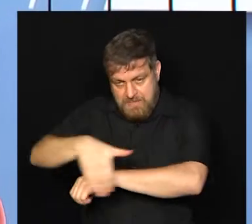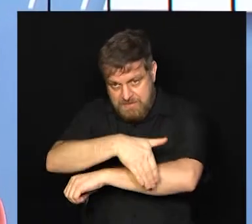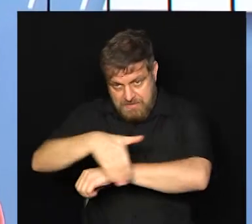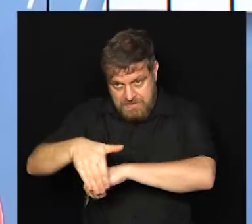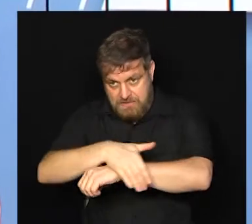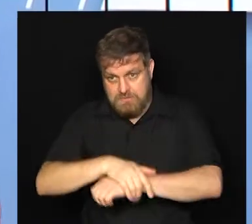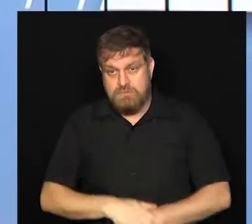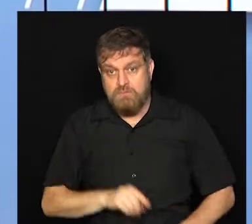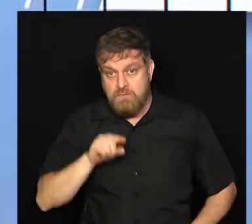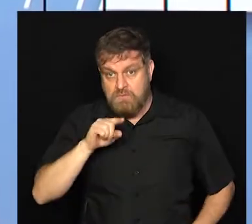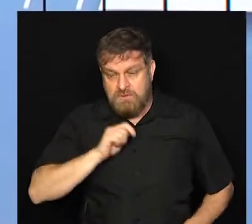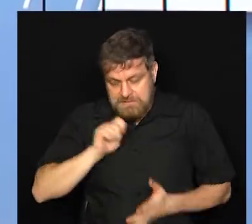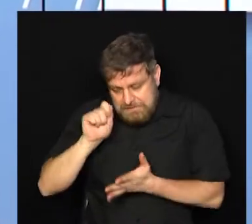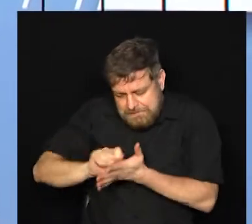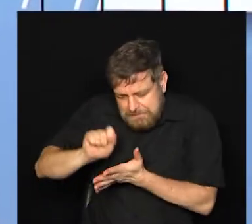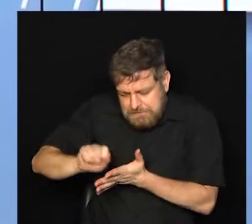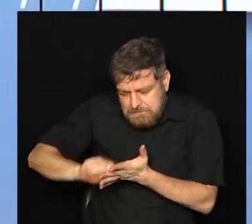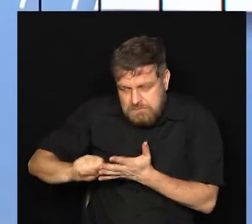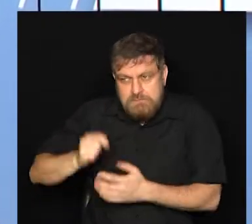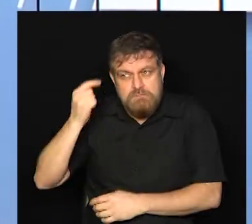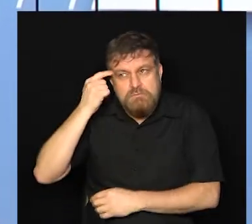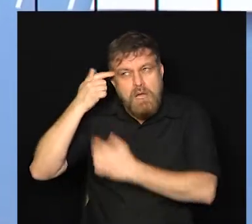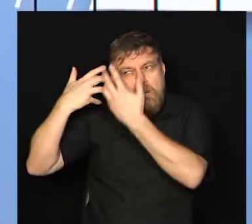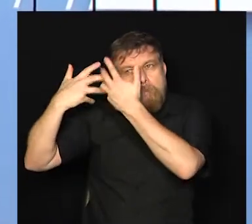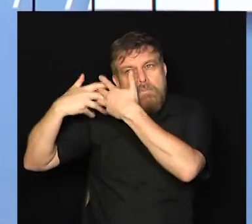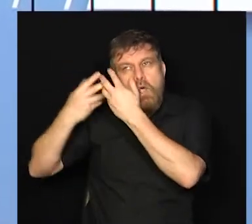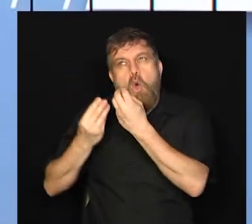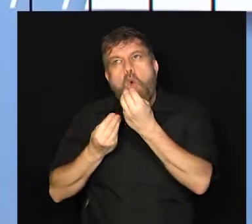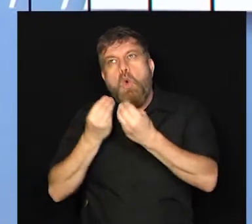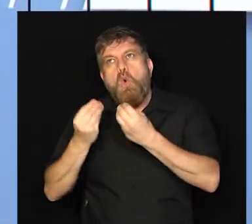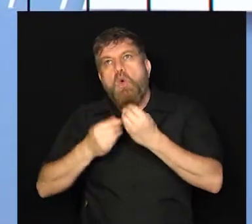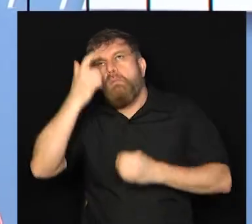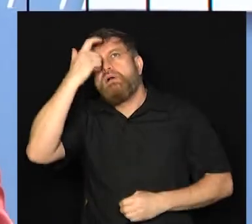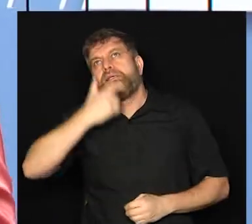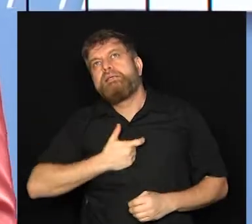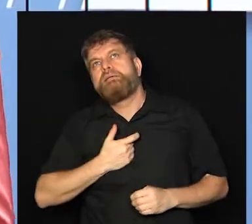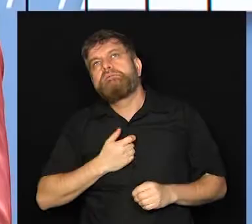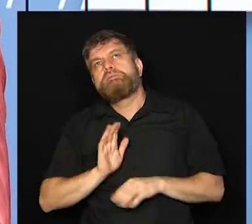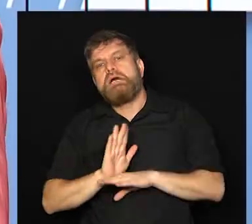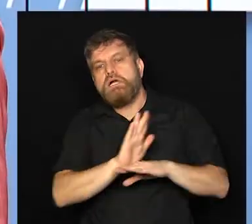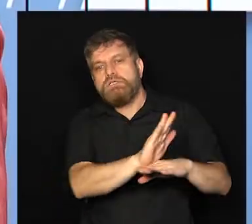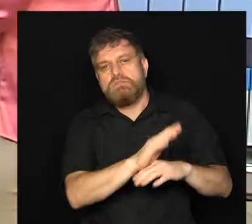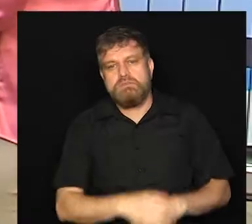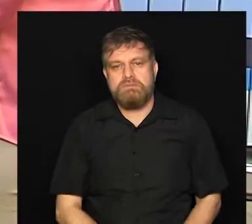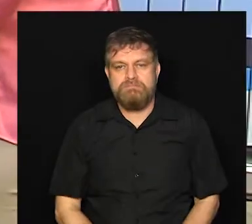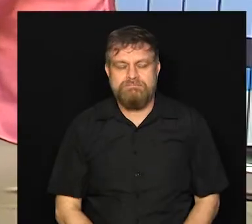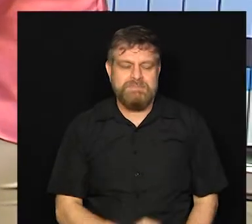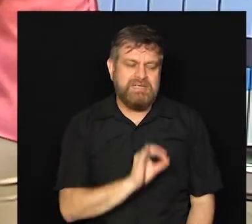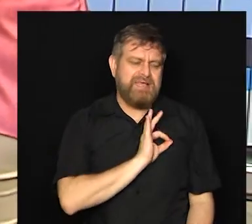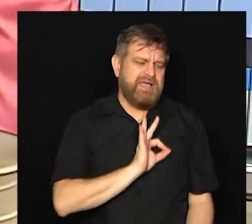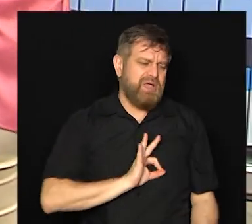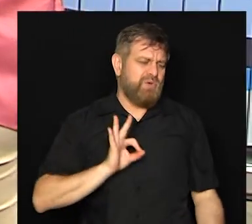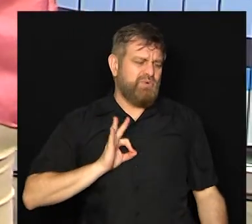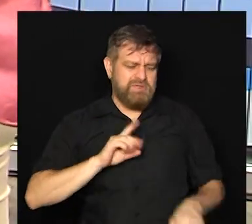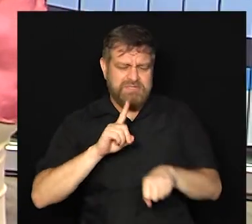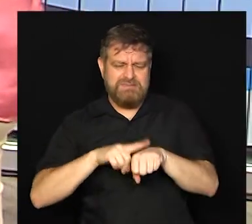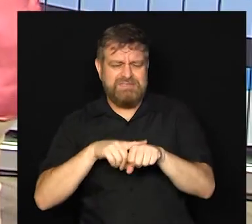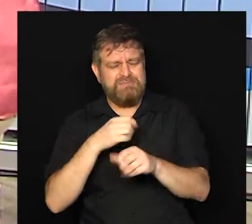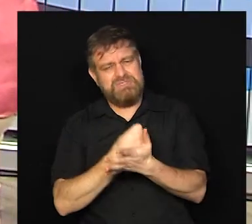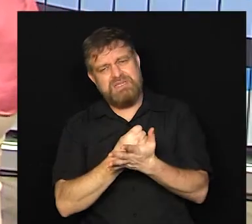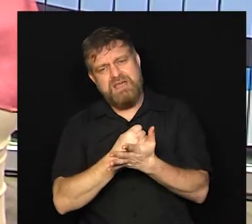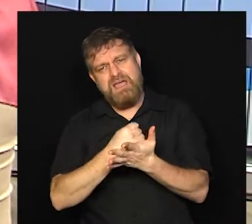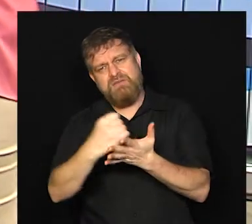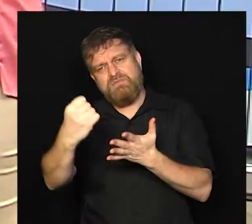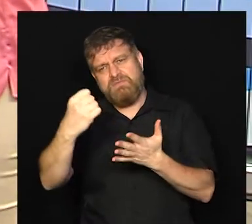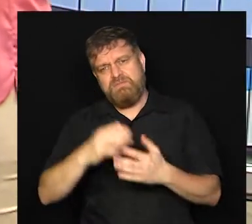você, enquanto isso, anota e já vai pensando como é que você vai ajudar a instituição, hein? Ruth, infelizmente nosso tempinho acabou.